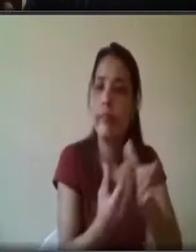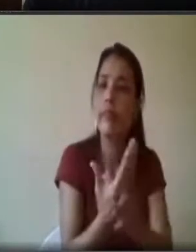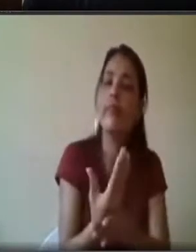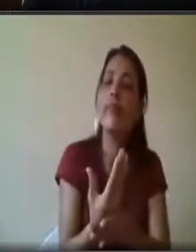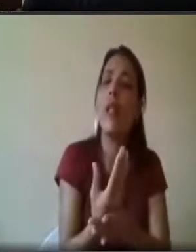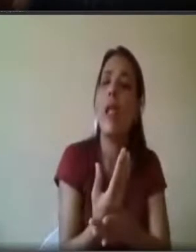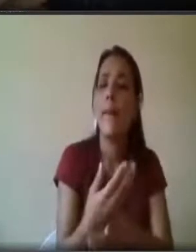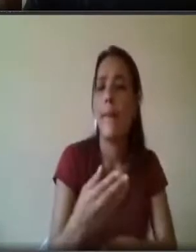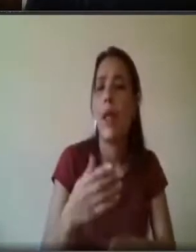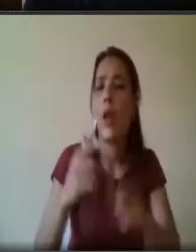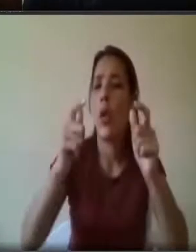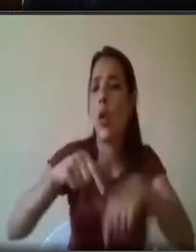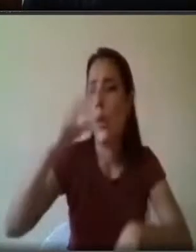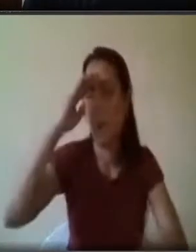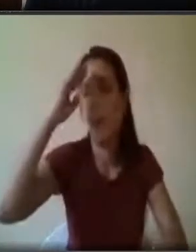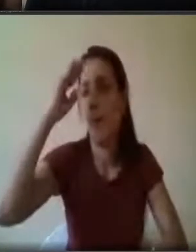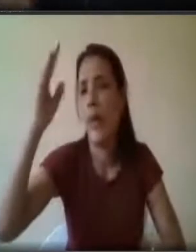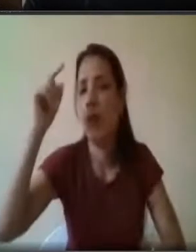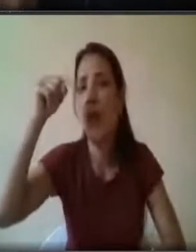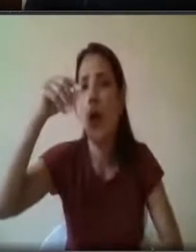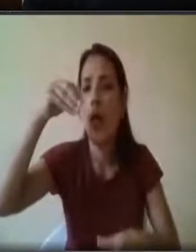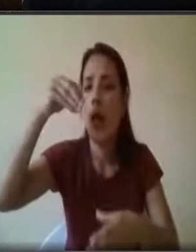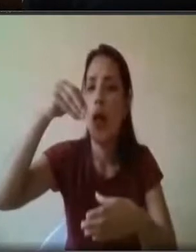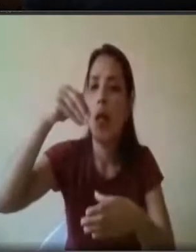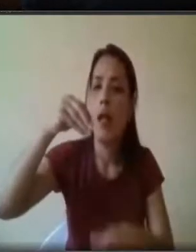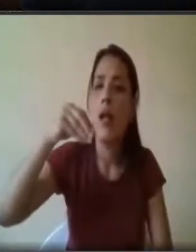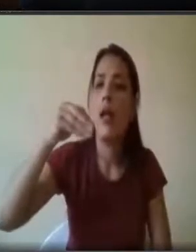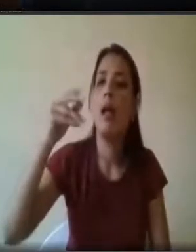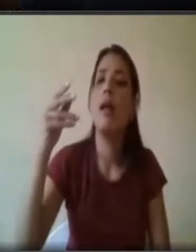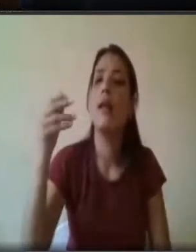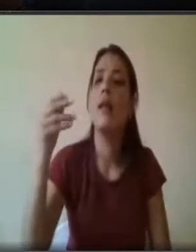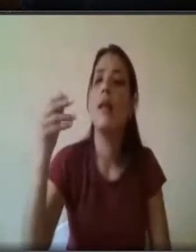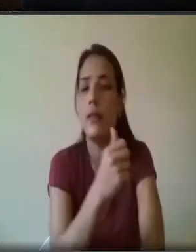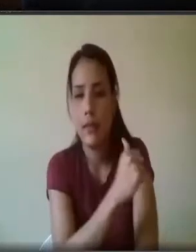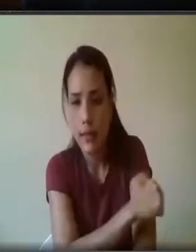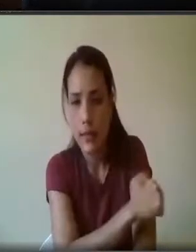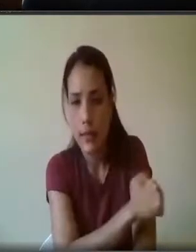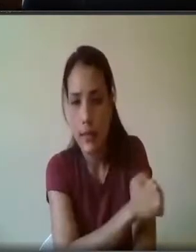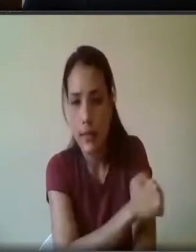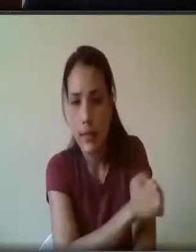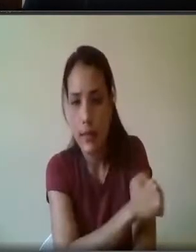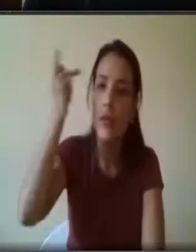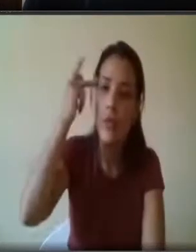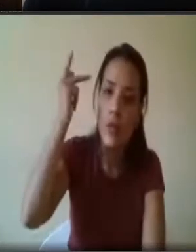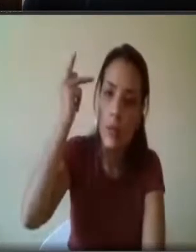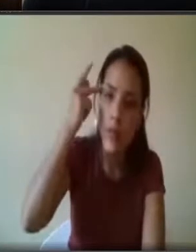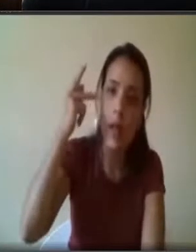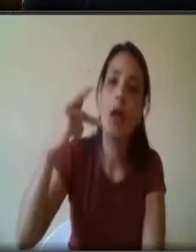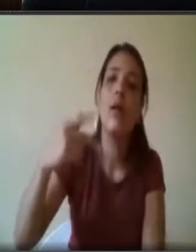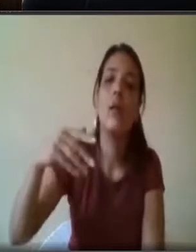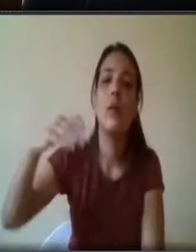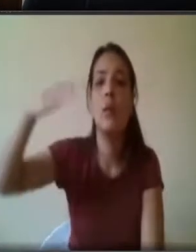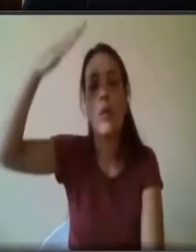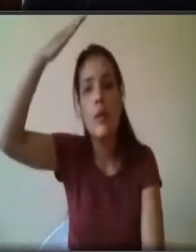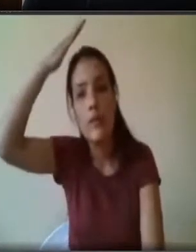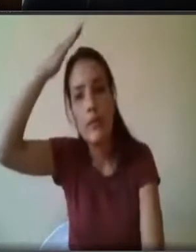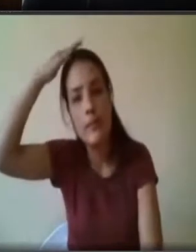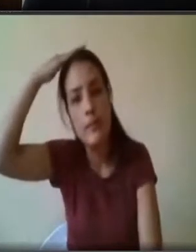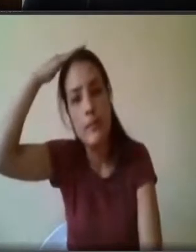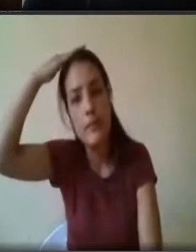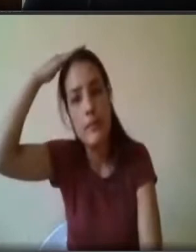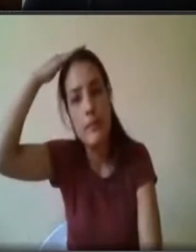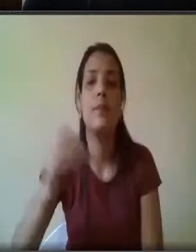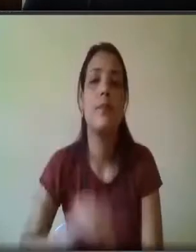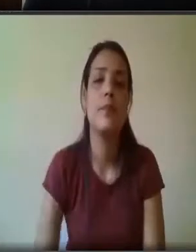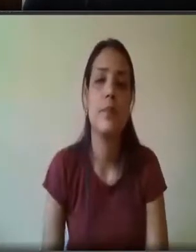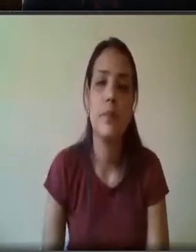Paraná, no interior do Rio, no interior de São Paulo, estão relacionados a derrames vulcânicos. Então, no Brasil, nós